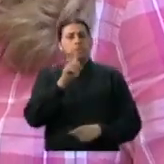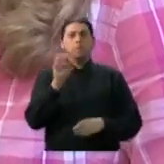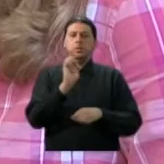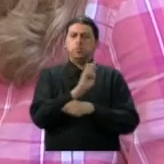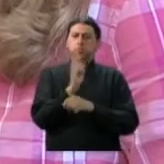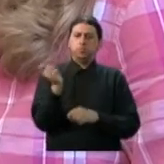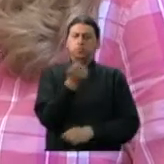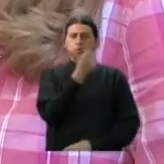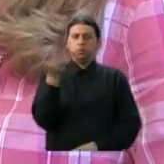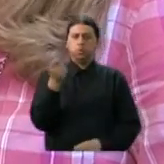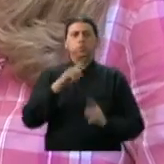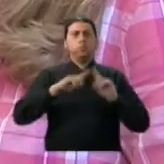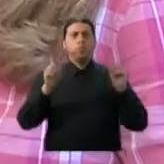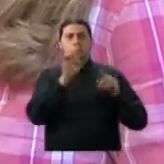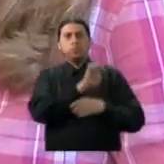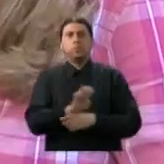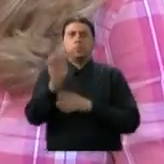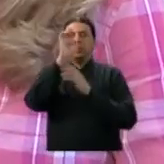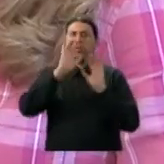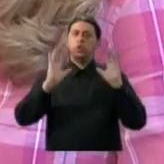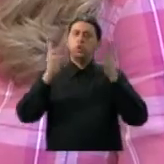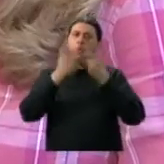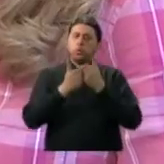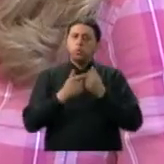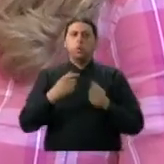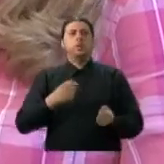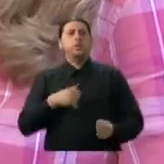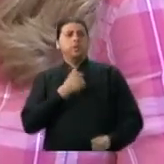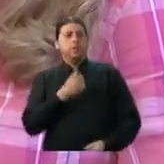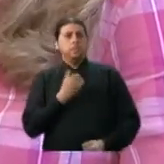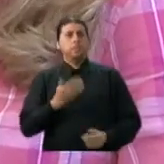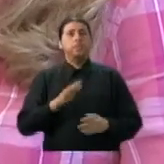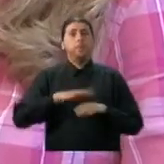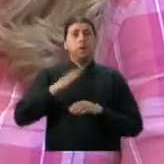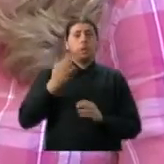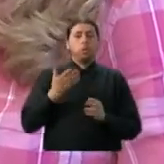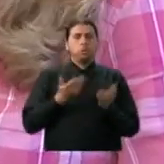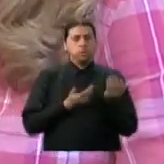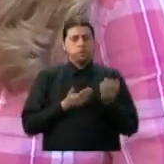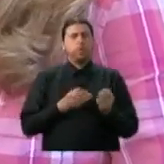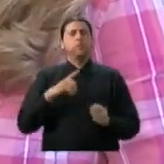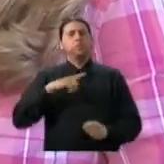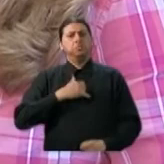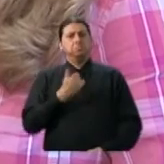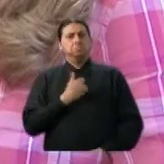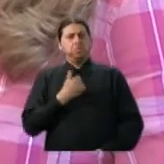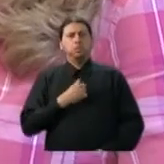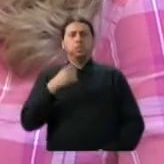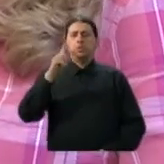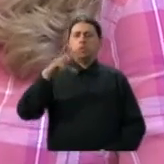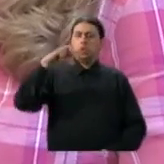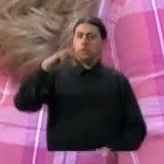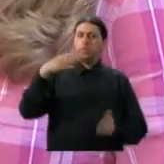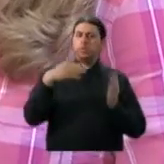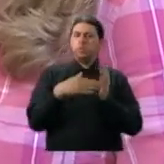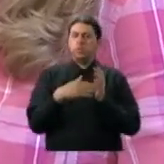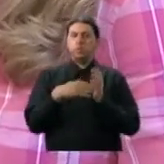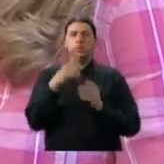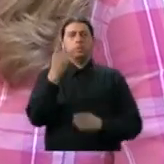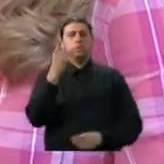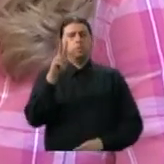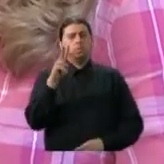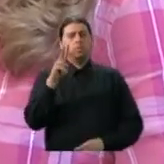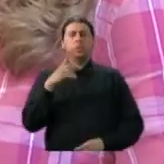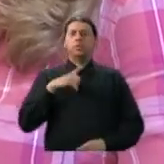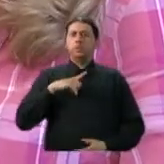Sul, é do país, de que quanto mais nova essa criança, né, esse adolescente, digamos, 9, 10, 11 anos, a indicação